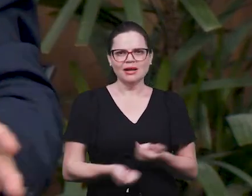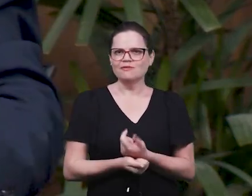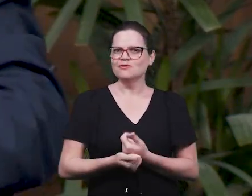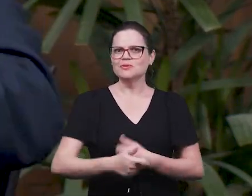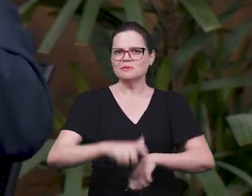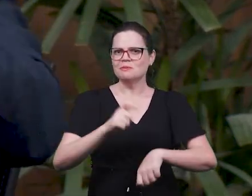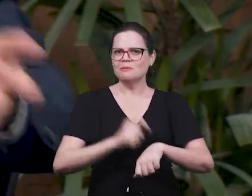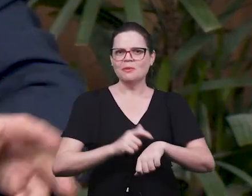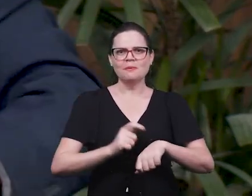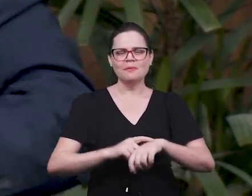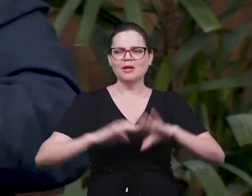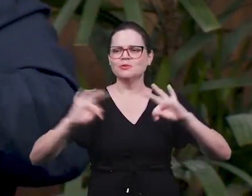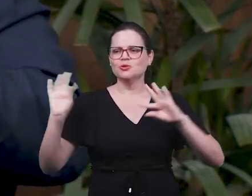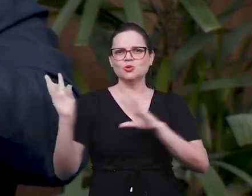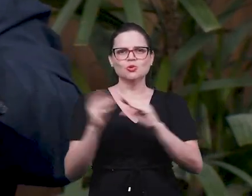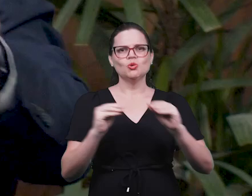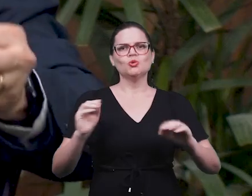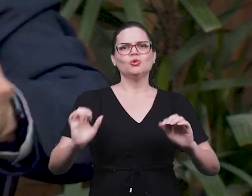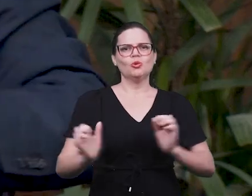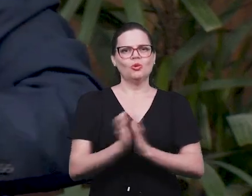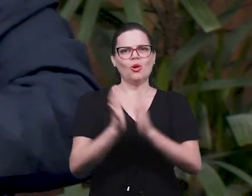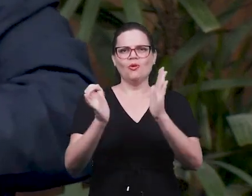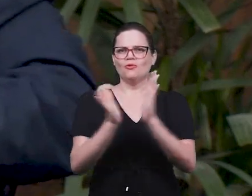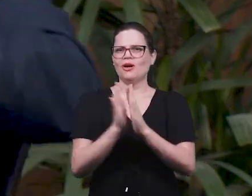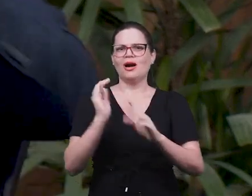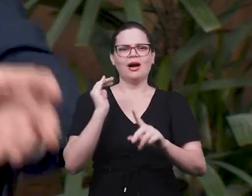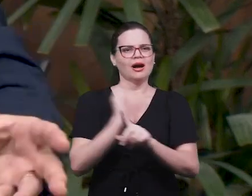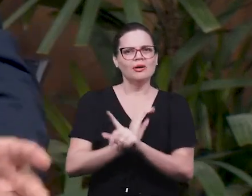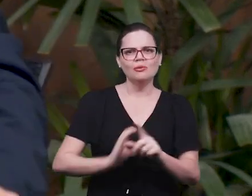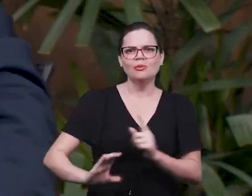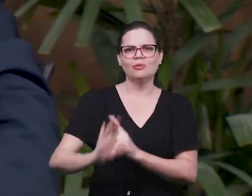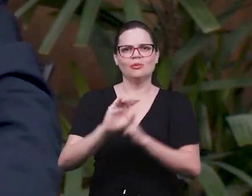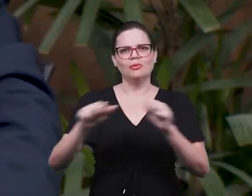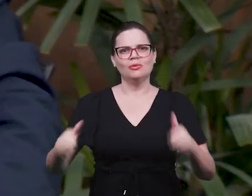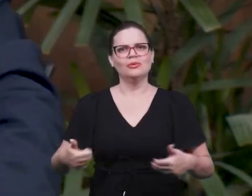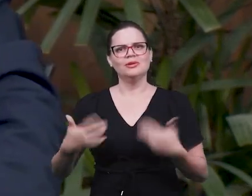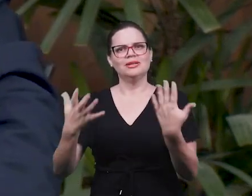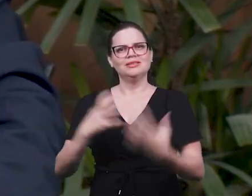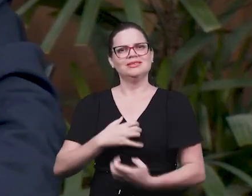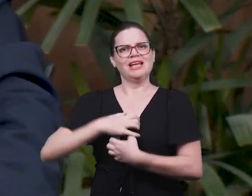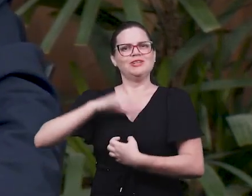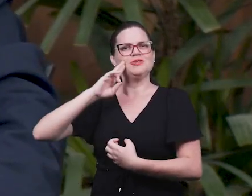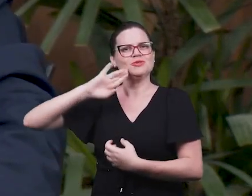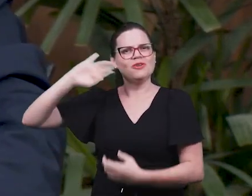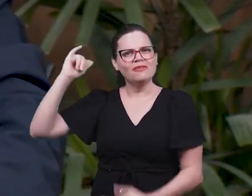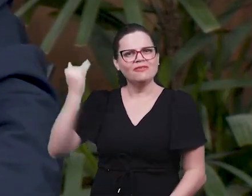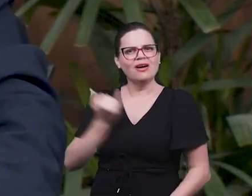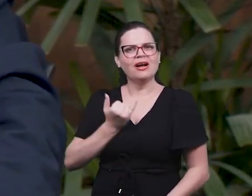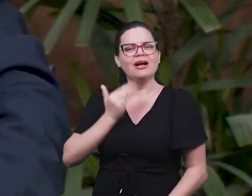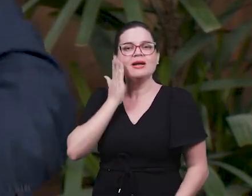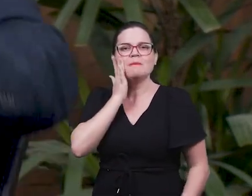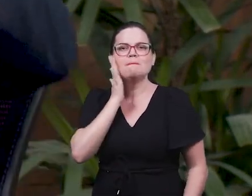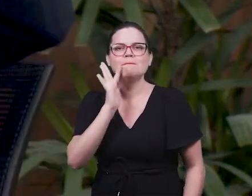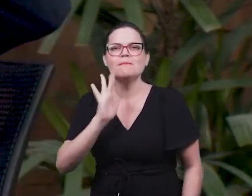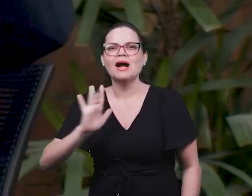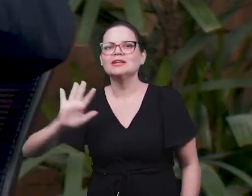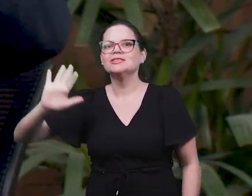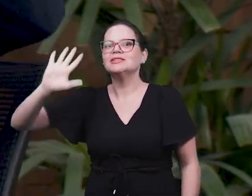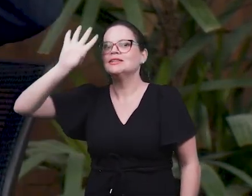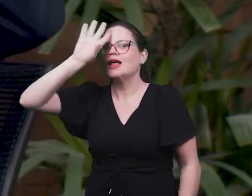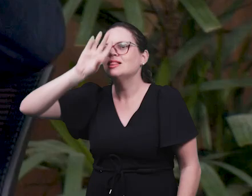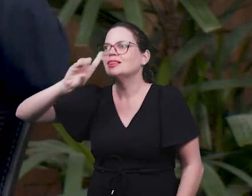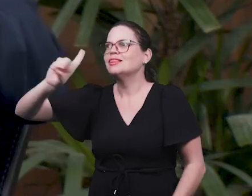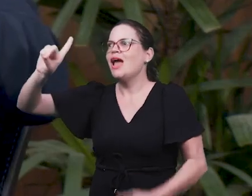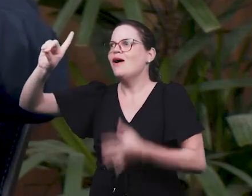maravilhoso cultuar, louvar o Senhor, ouvir a sua voz, Glória a Deus. imaginemos nós uma